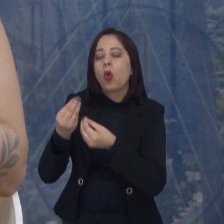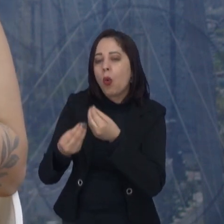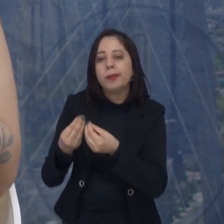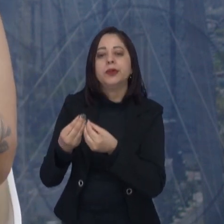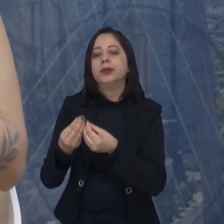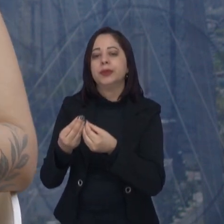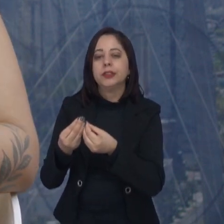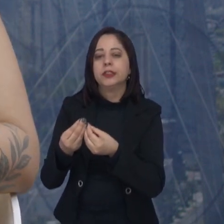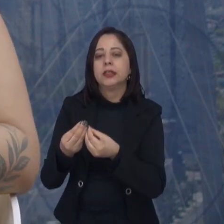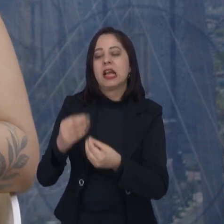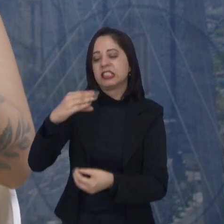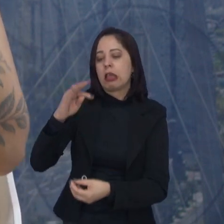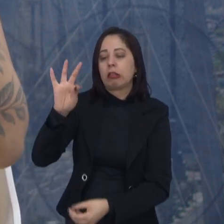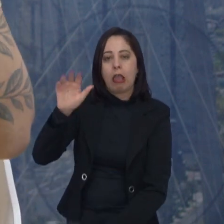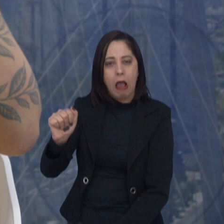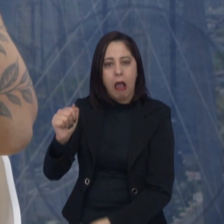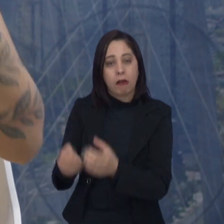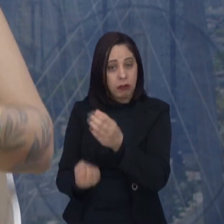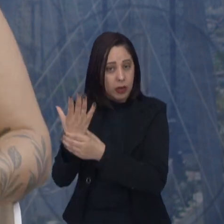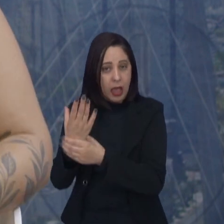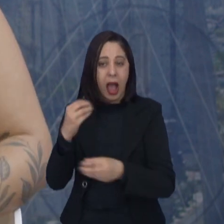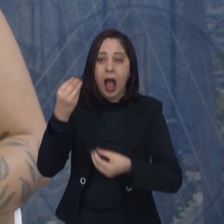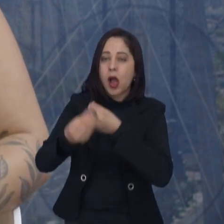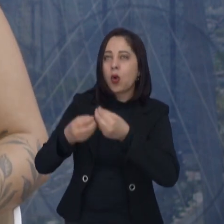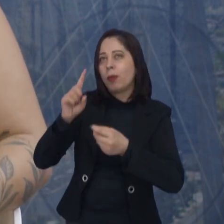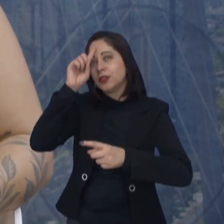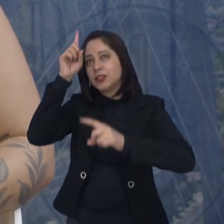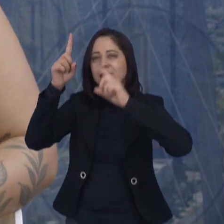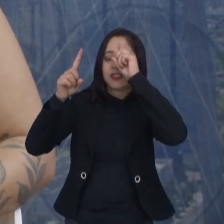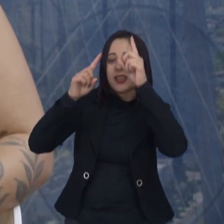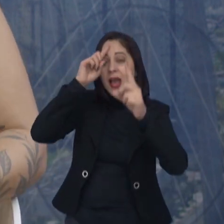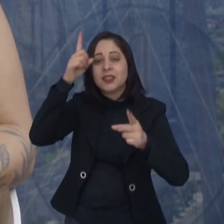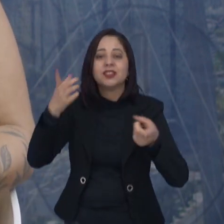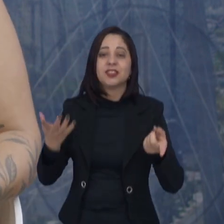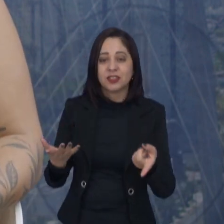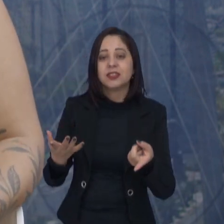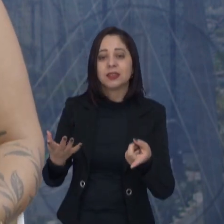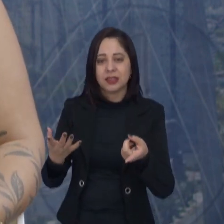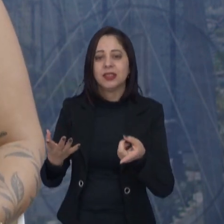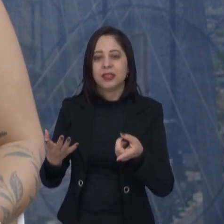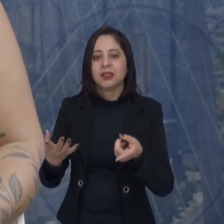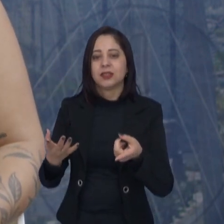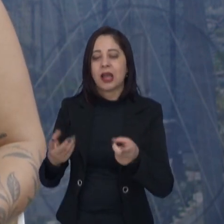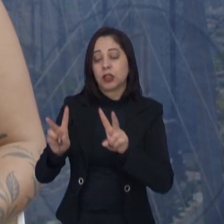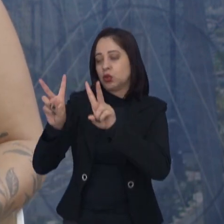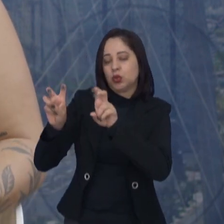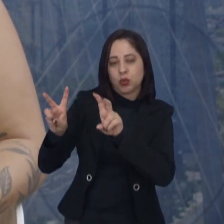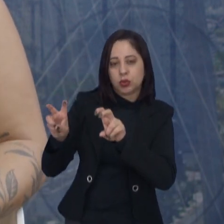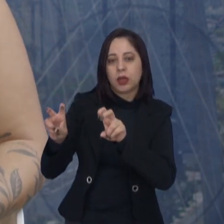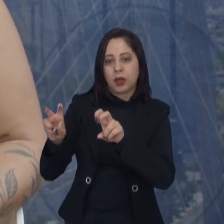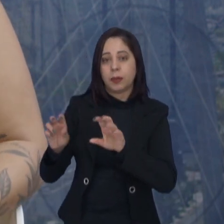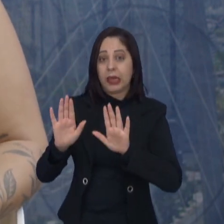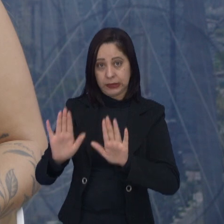como, né, trabalhar uma CTA, como desenvolver a criatividade, como chamar a atenção da pessoa para ver exatamente sobre aquele tema. Então,